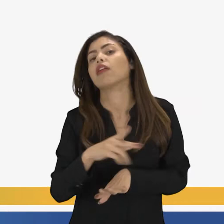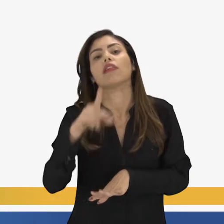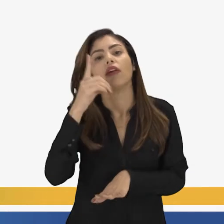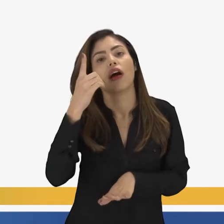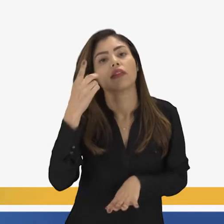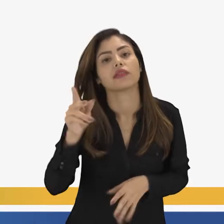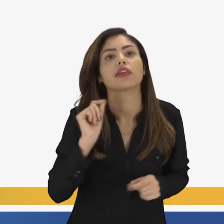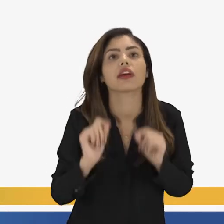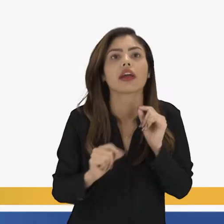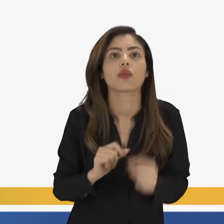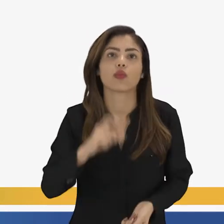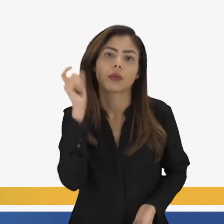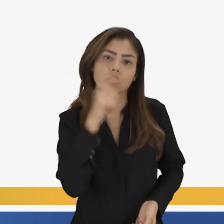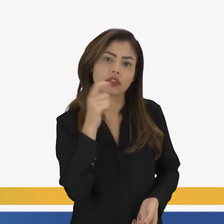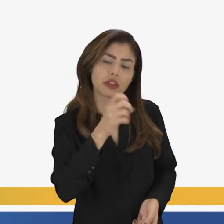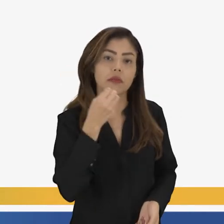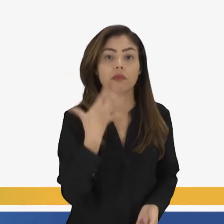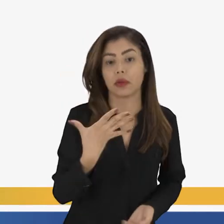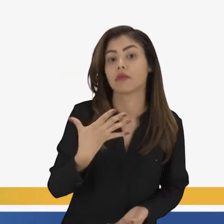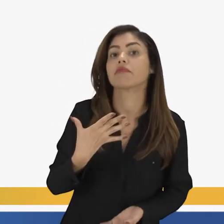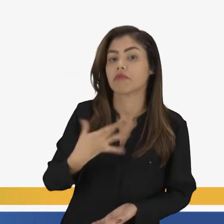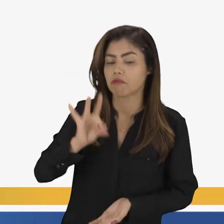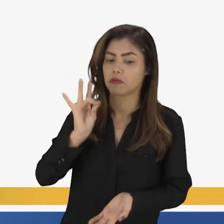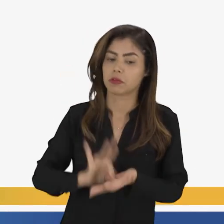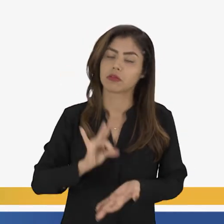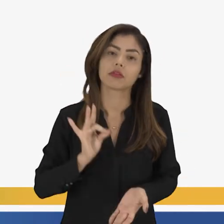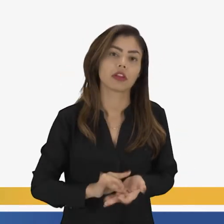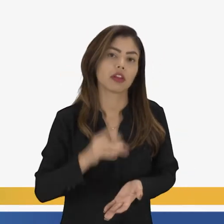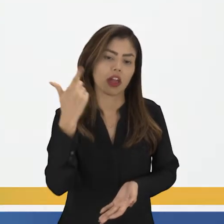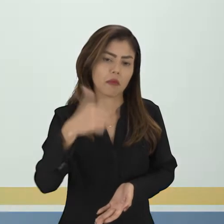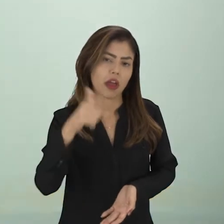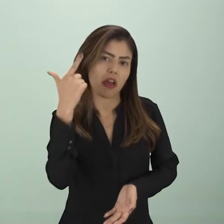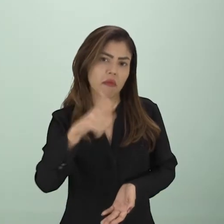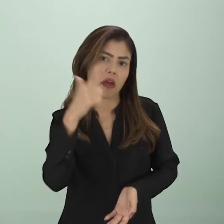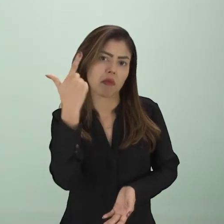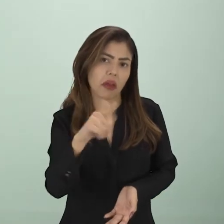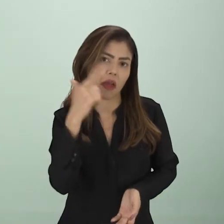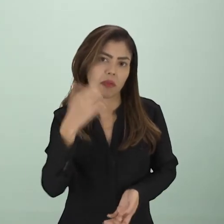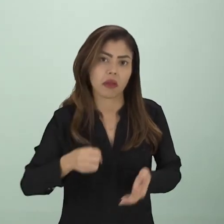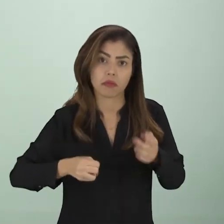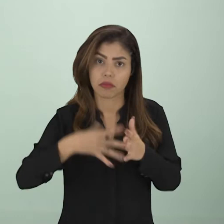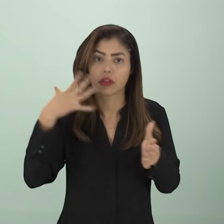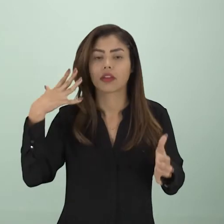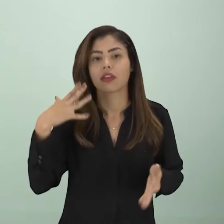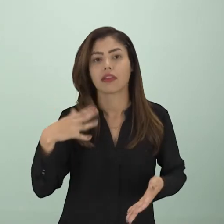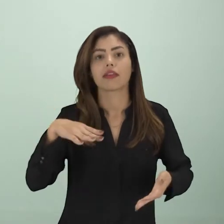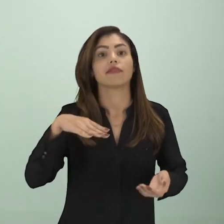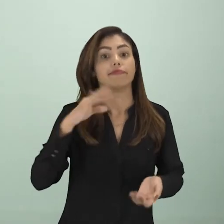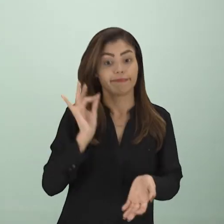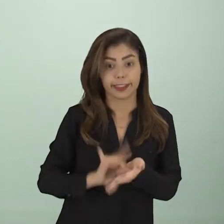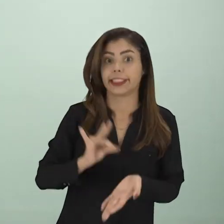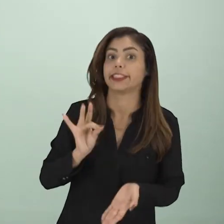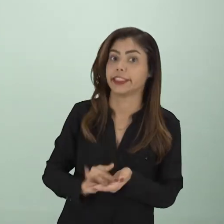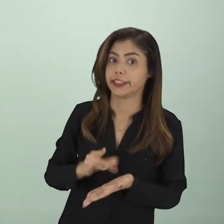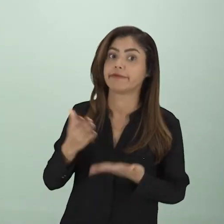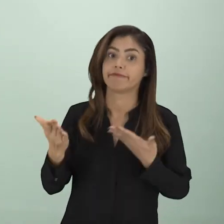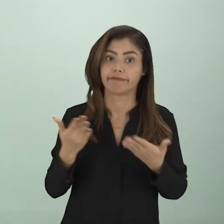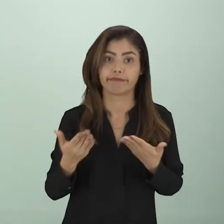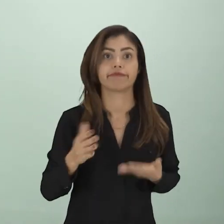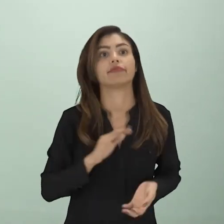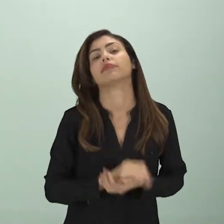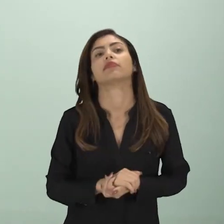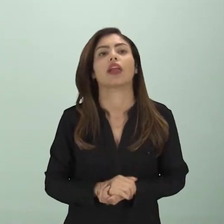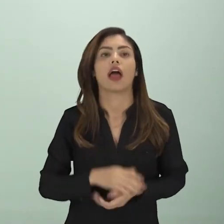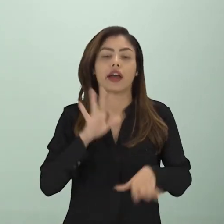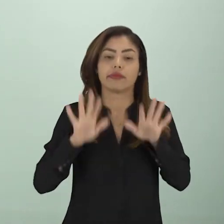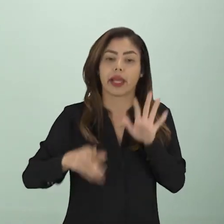que diz assim, que uma mentira bem contada e repetida umas 100 vezes mais ou menos, acaba se tornando verdade, dependendo das